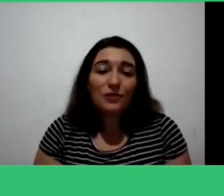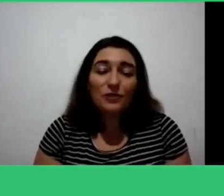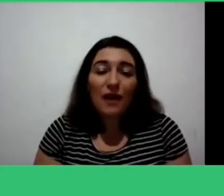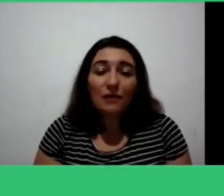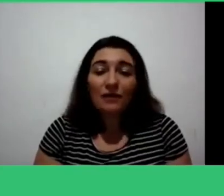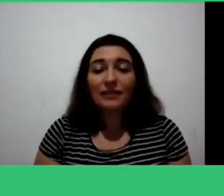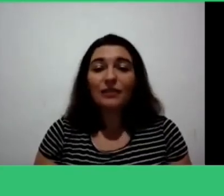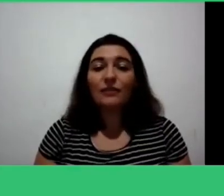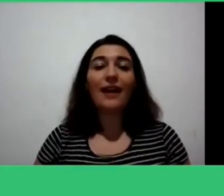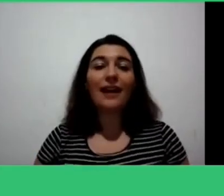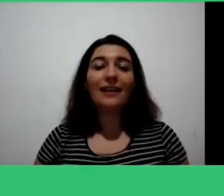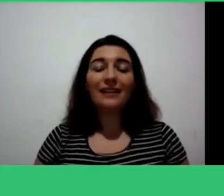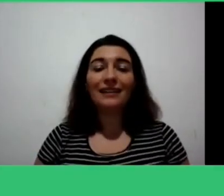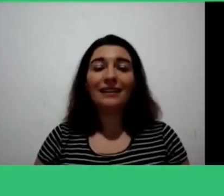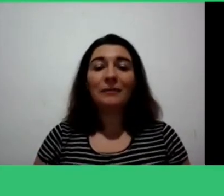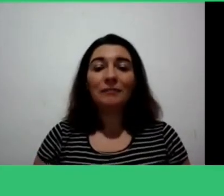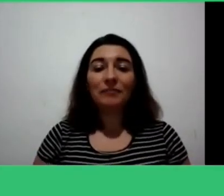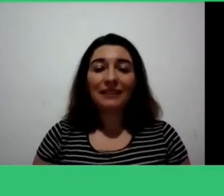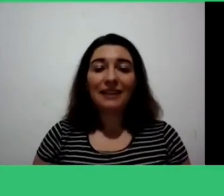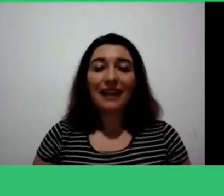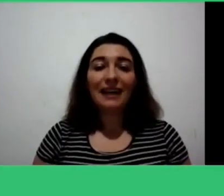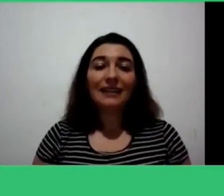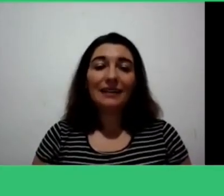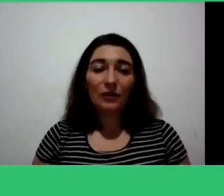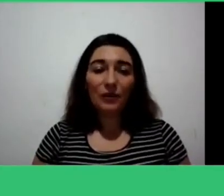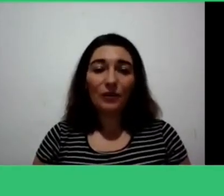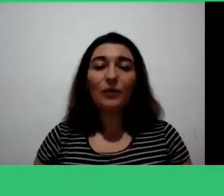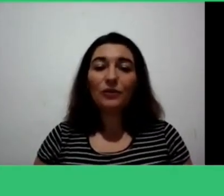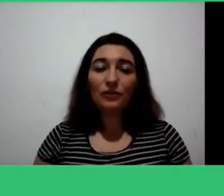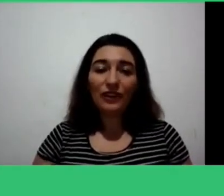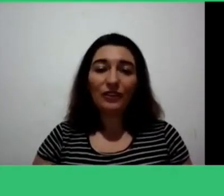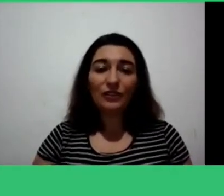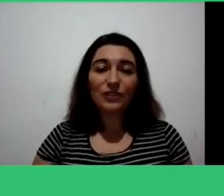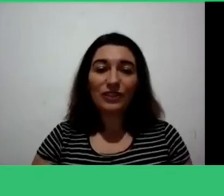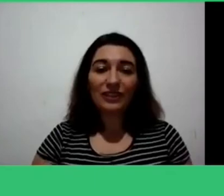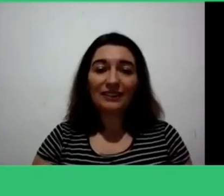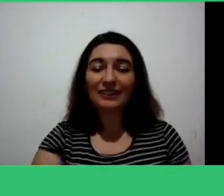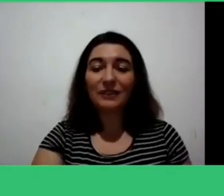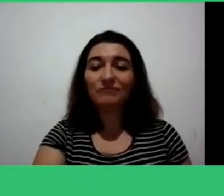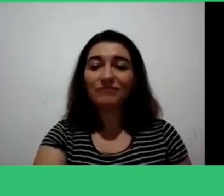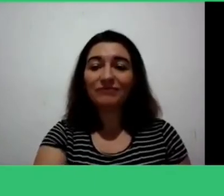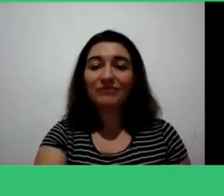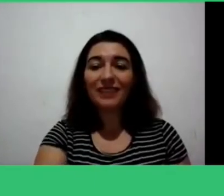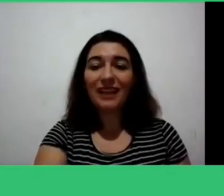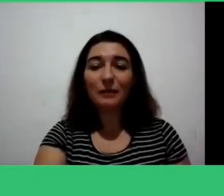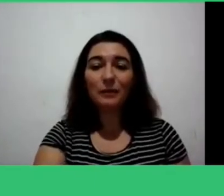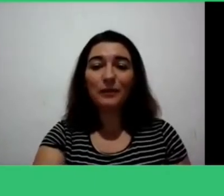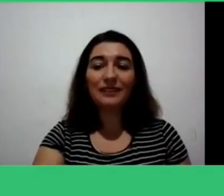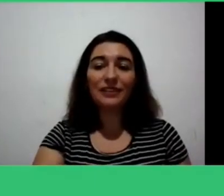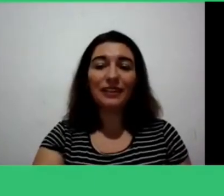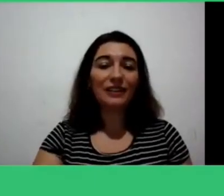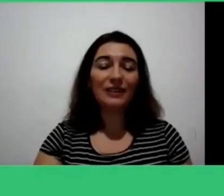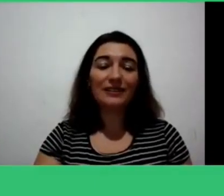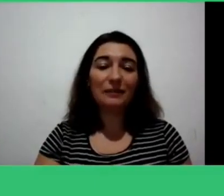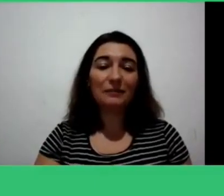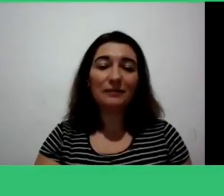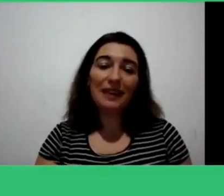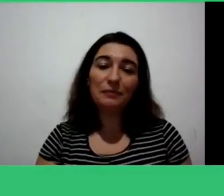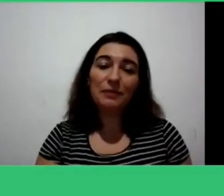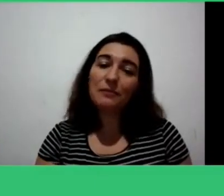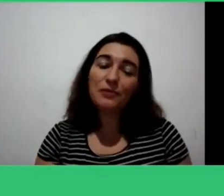cultura visual que se difere aí da ouvinte. Então, é importante aí que